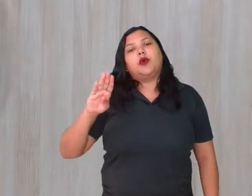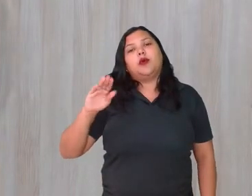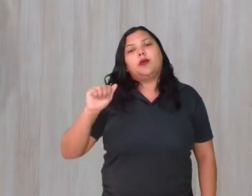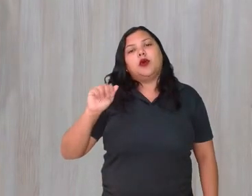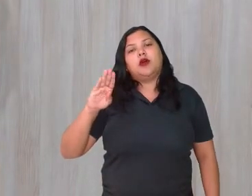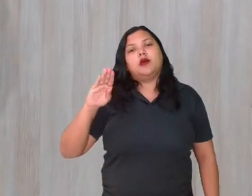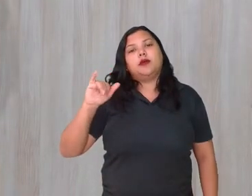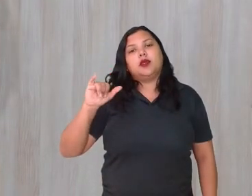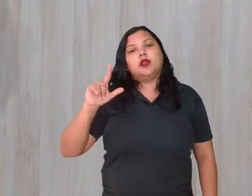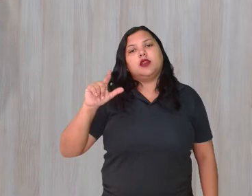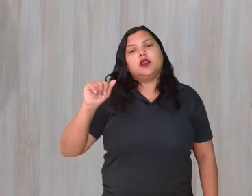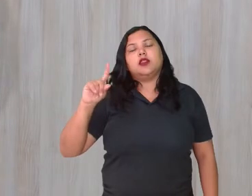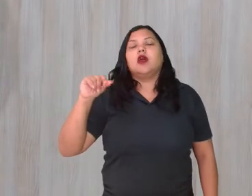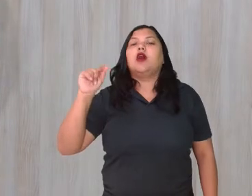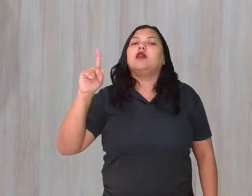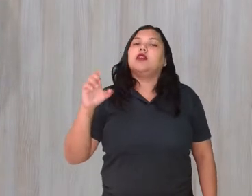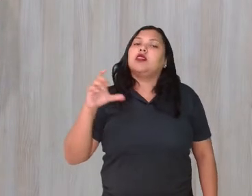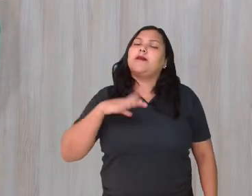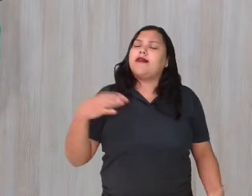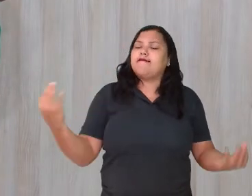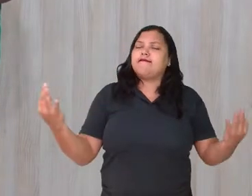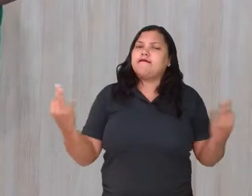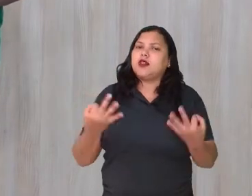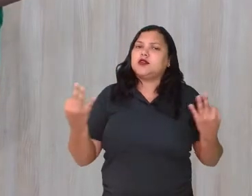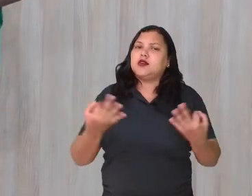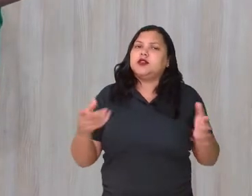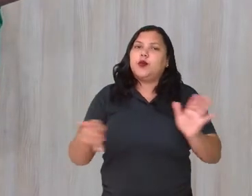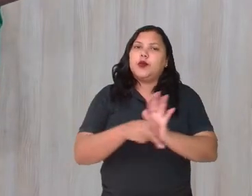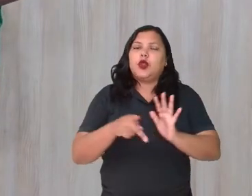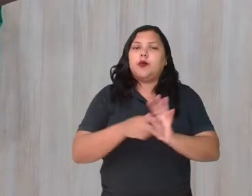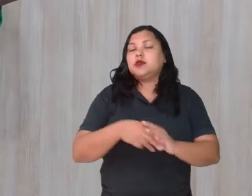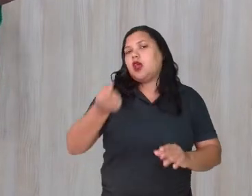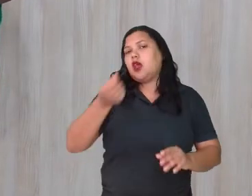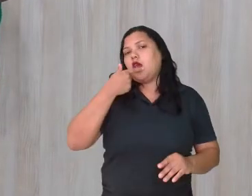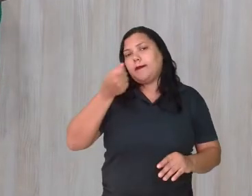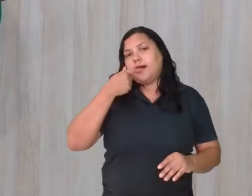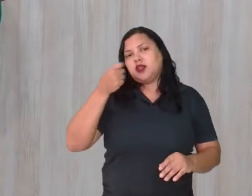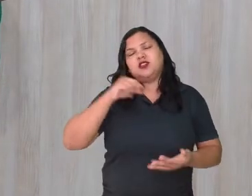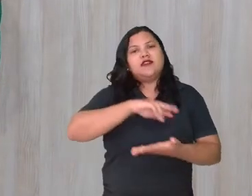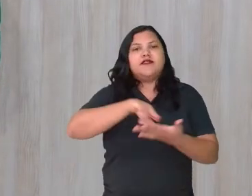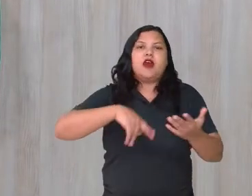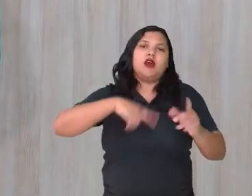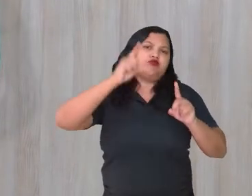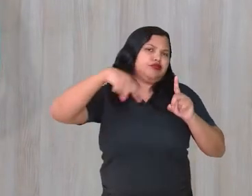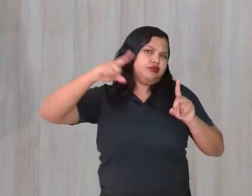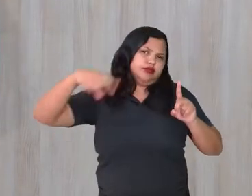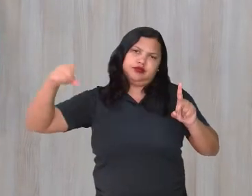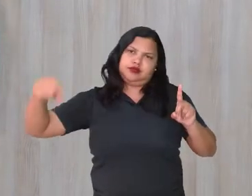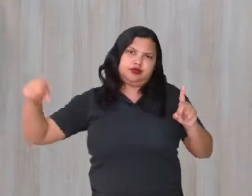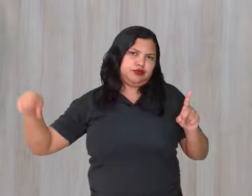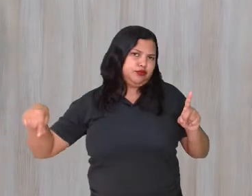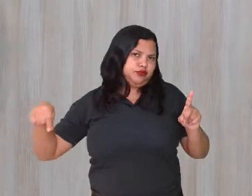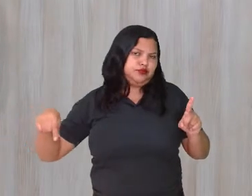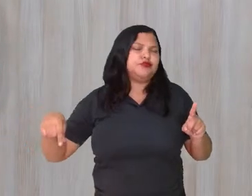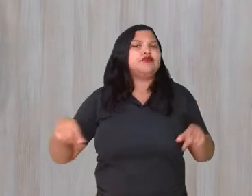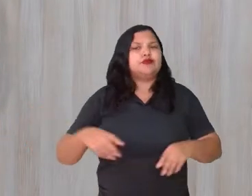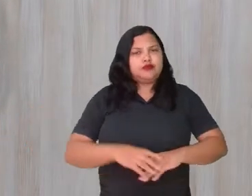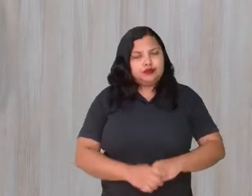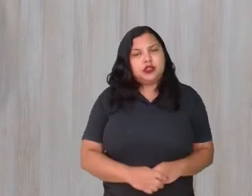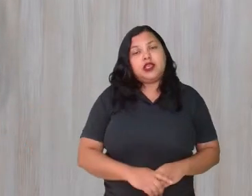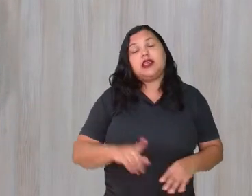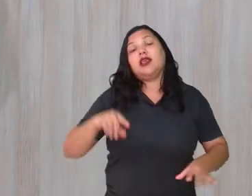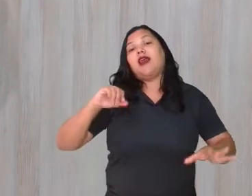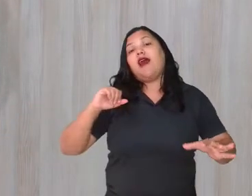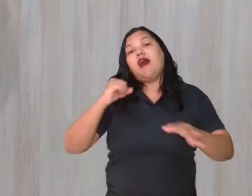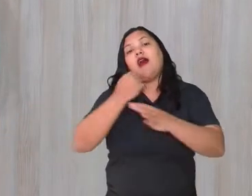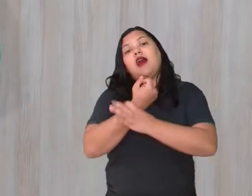de uma determinada medicação em cima de muitas variáveis, ou seja, de muitas situações que vão